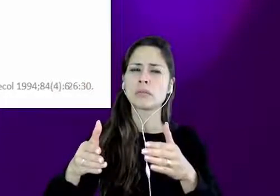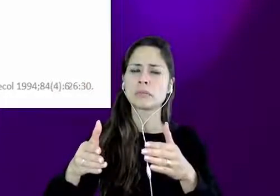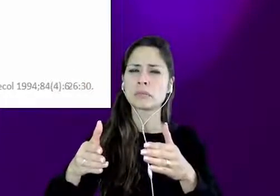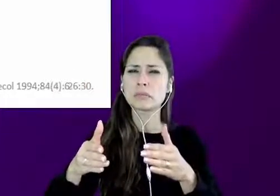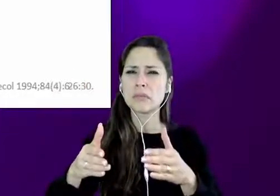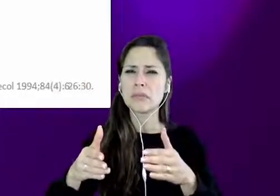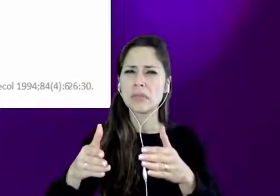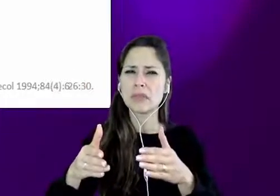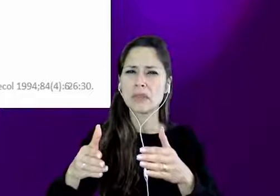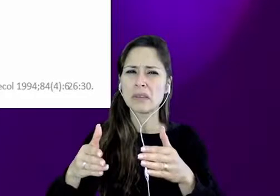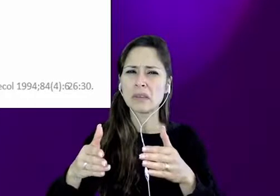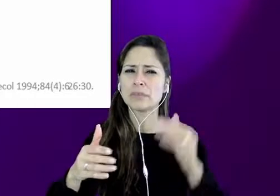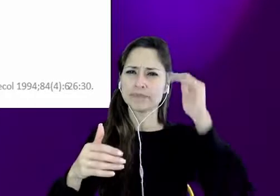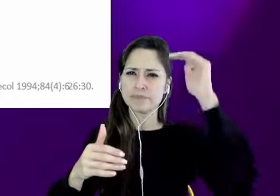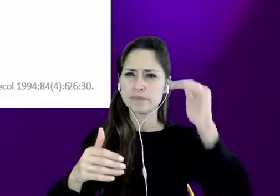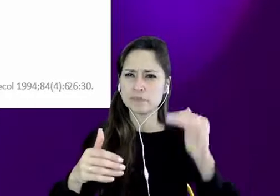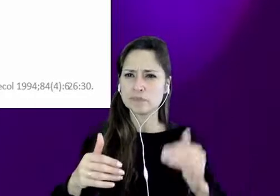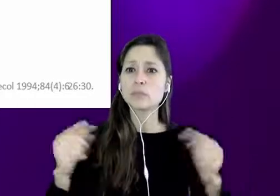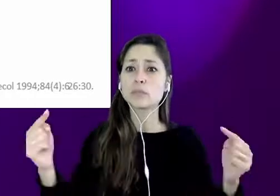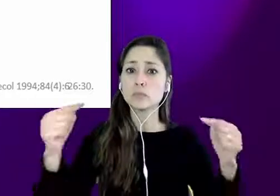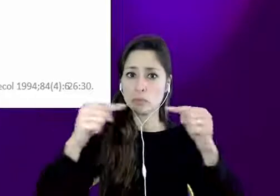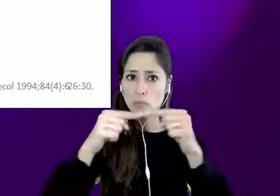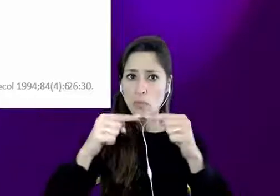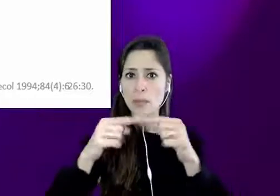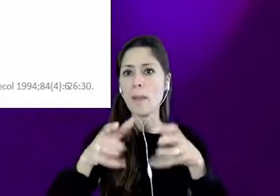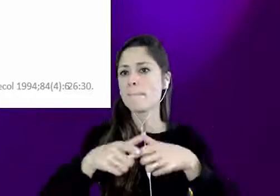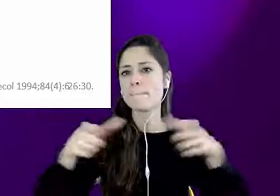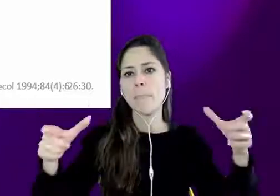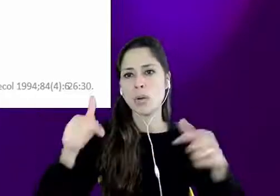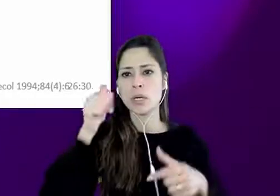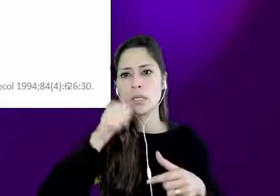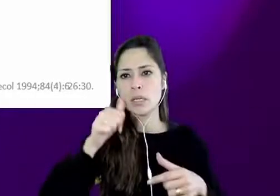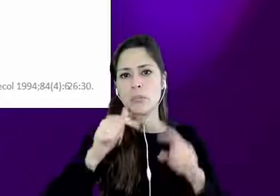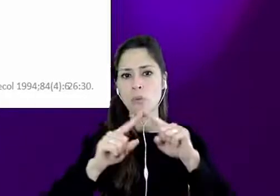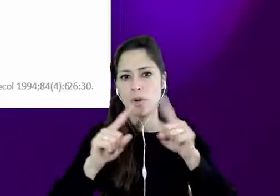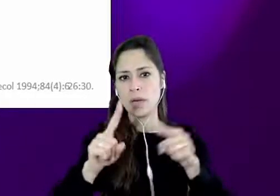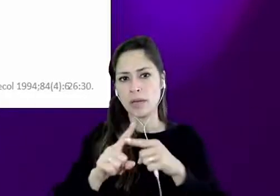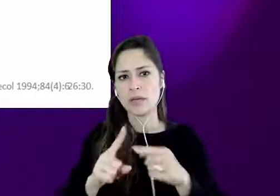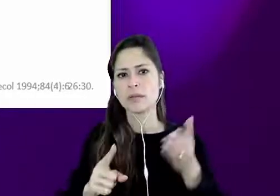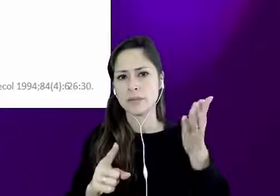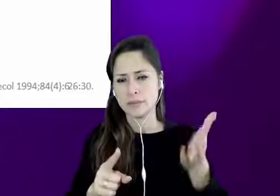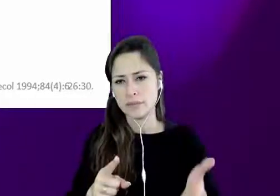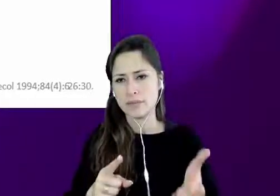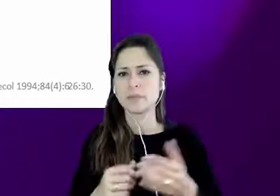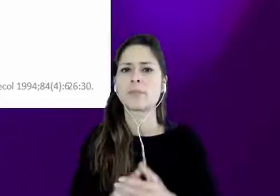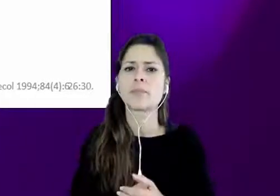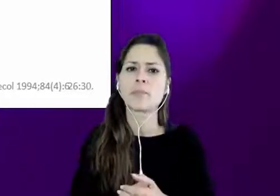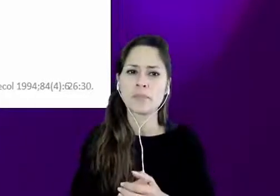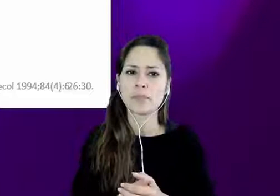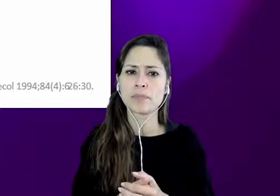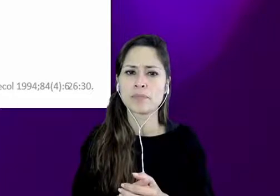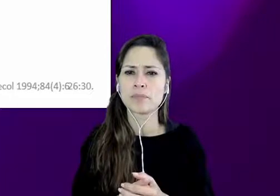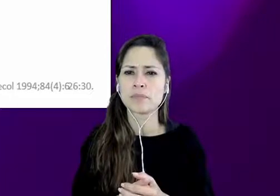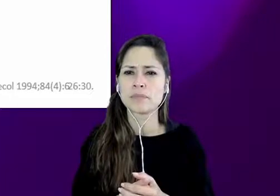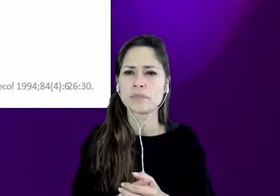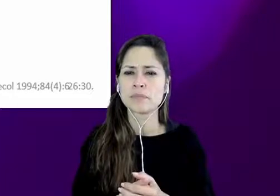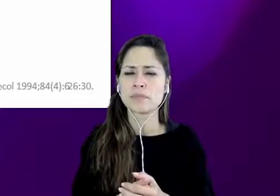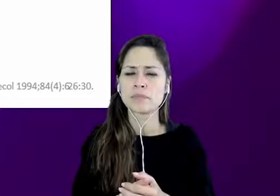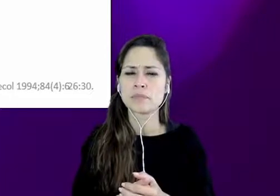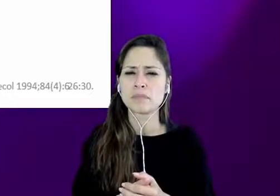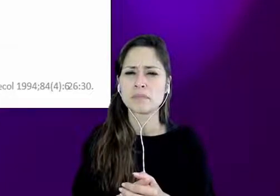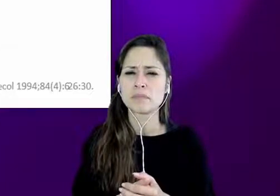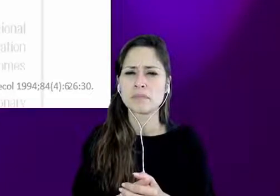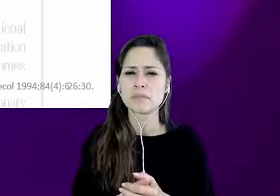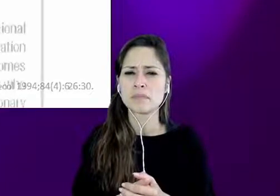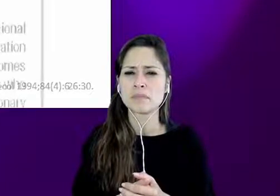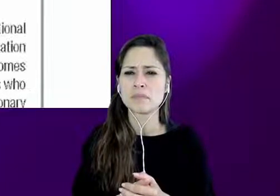pressão arterial, os exames laboratórios estiverem adequados também, e nós tenhamos dados biofísicos fetais que possam